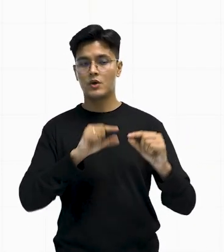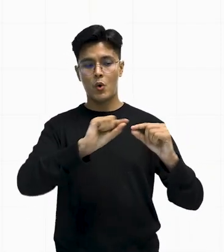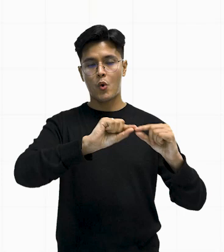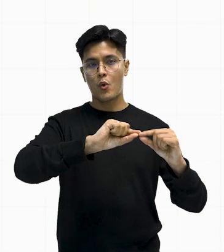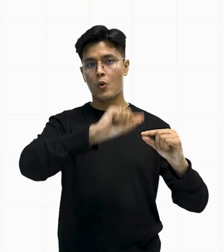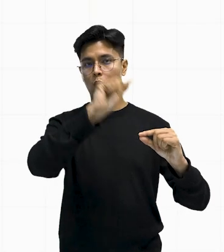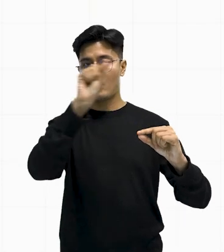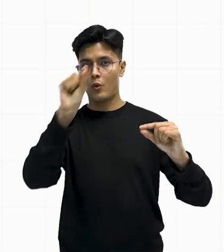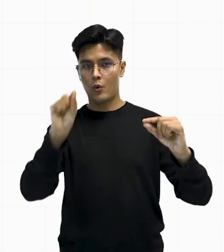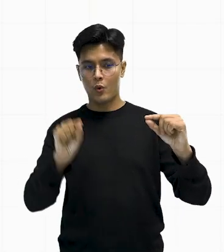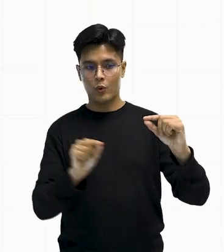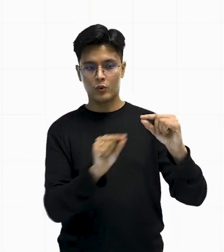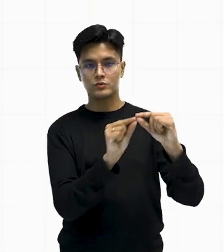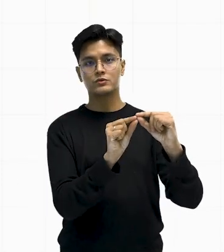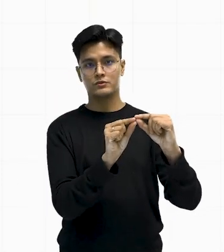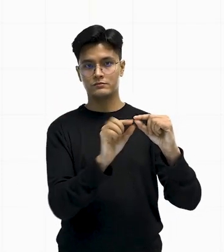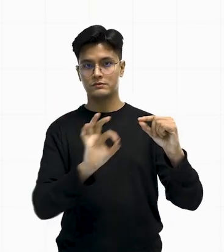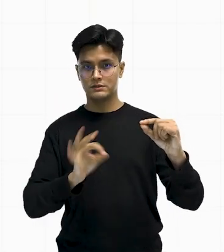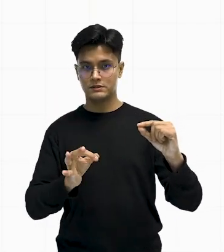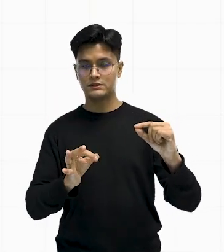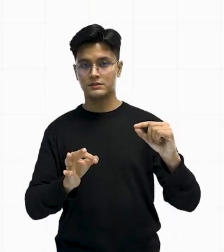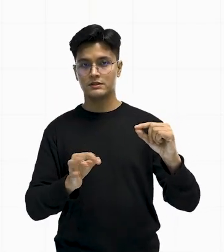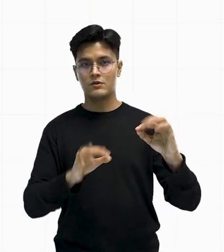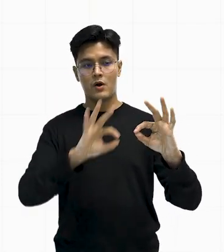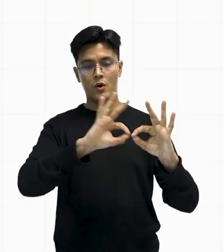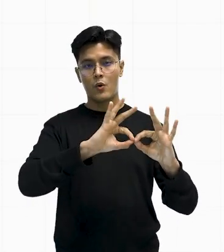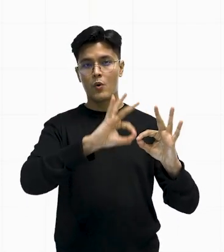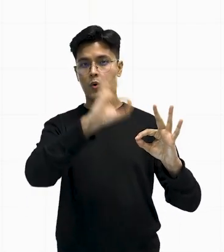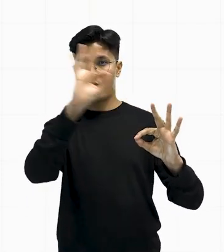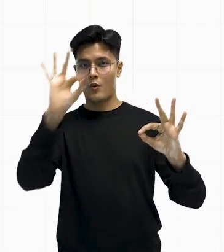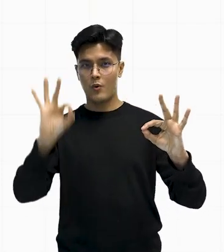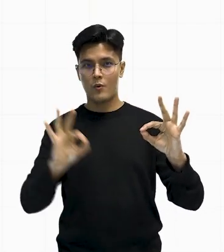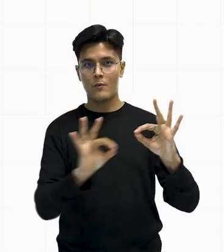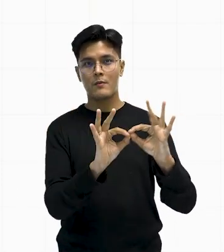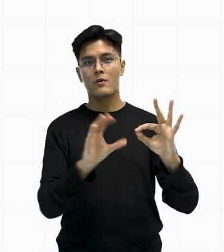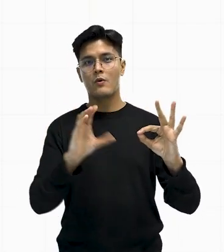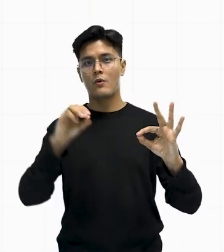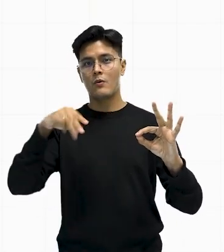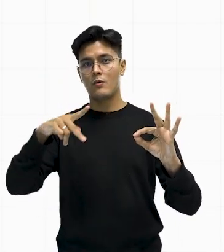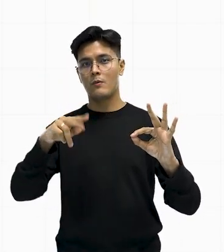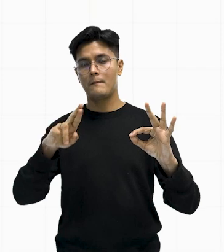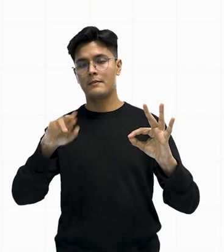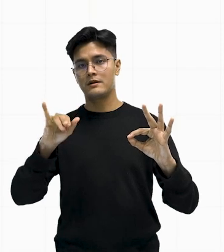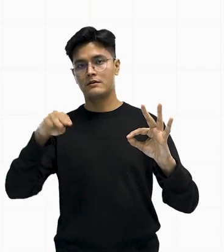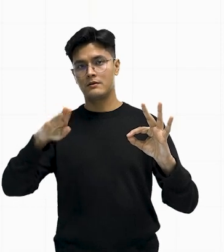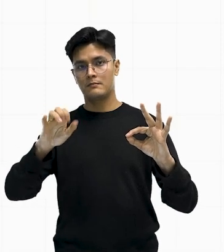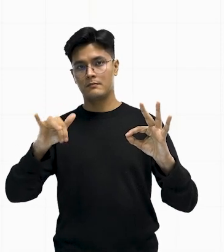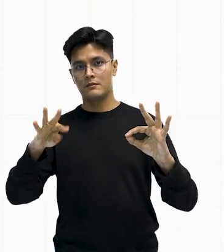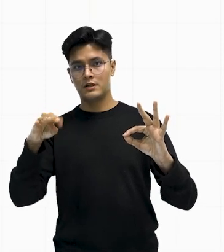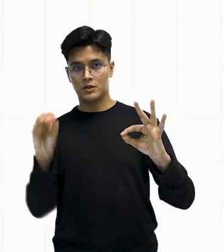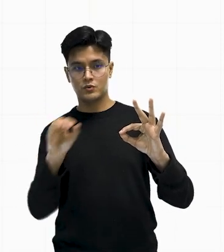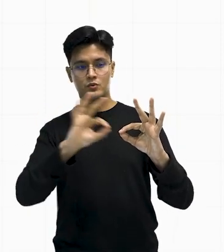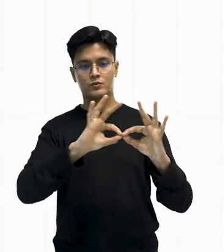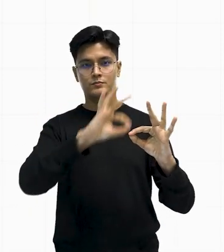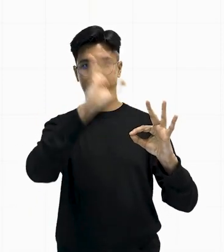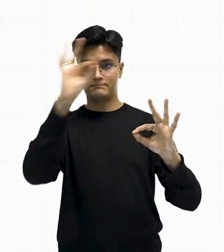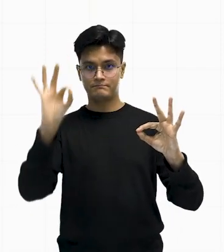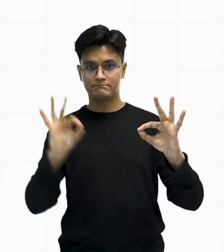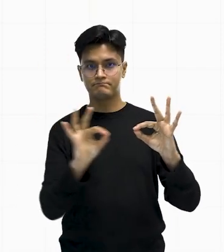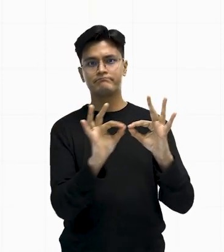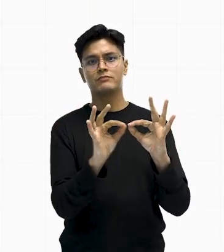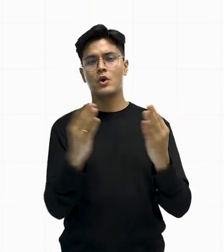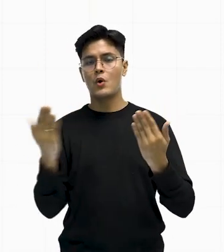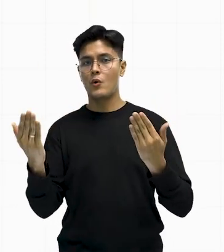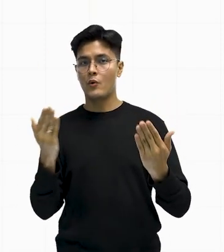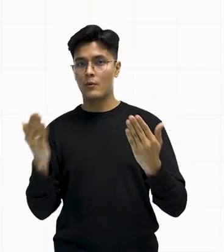contorno, beleza? O comprimento da circunferência, ele é análogo ao perímetro de um polígono. Então, por